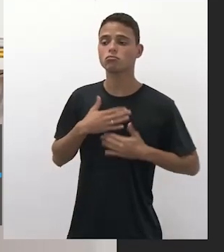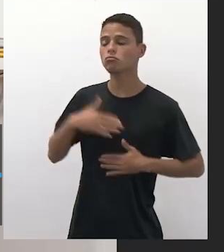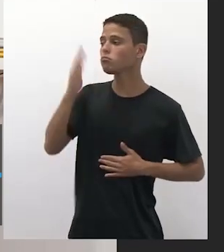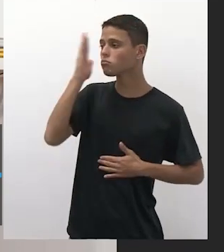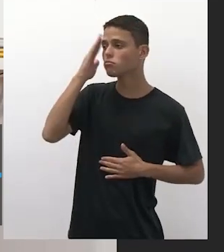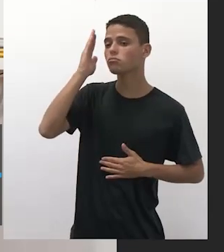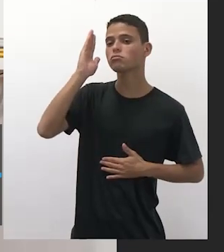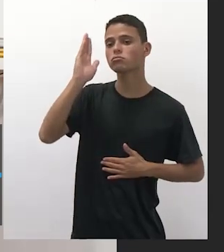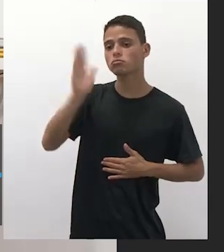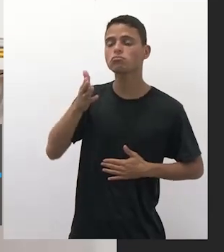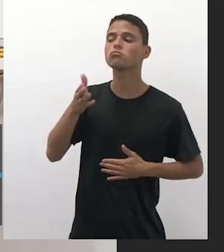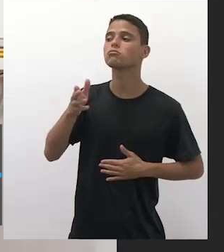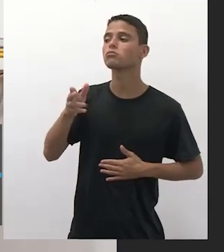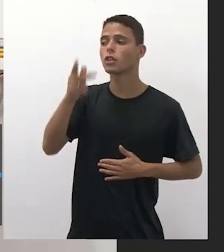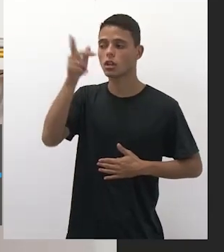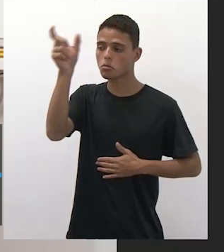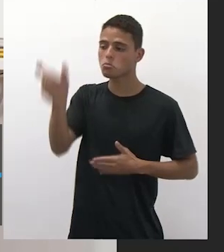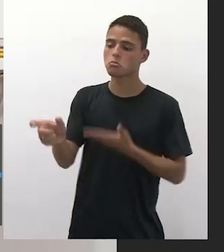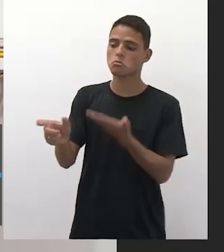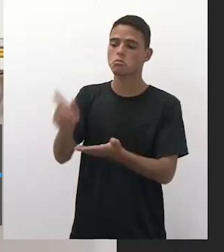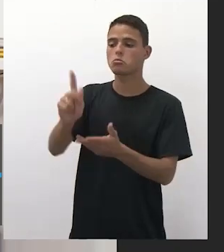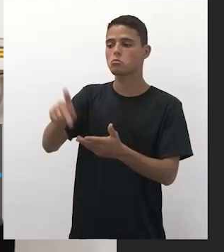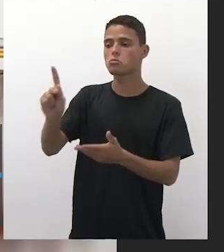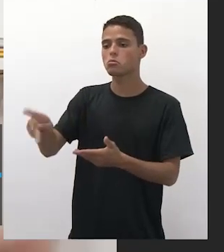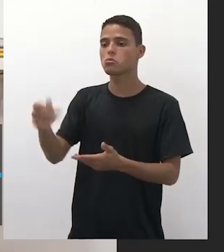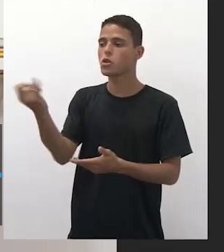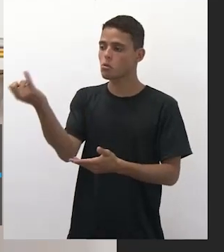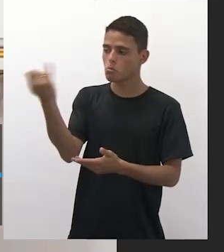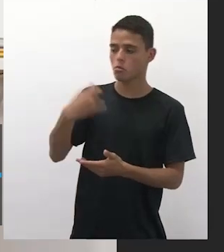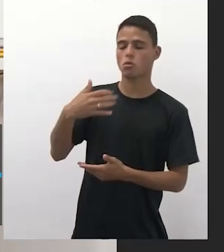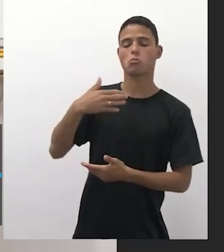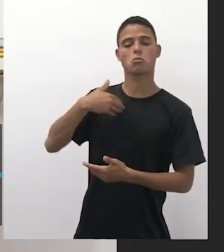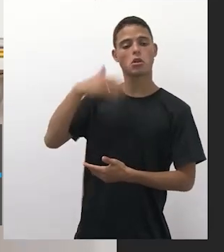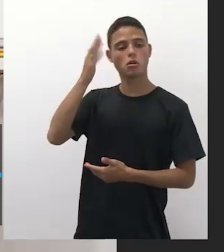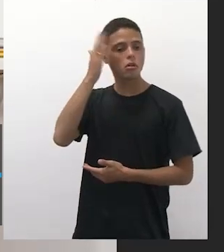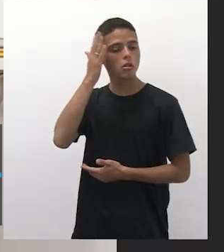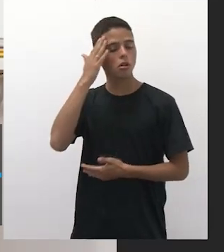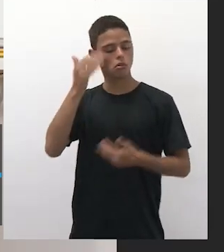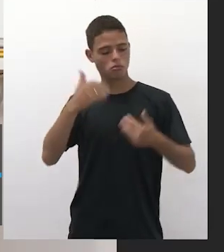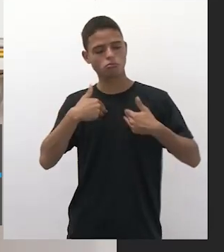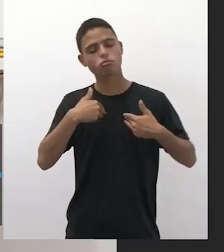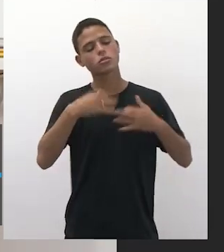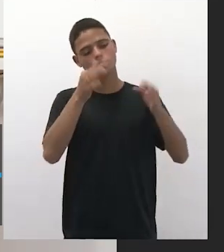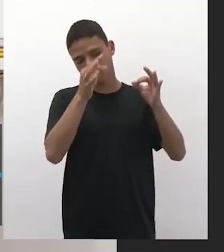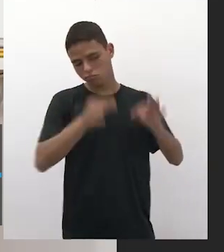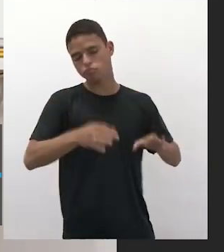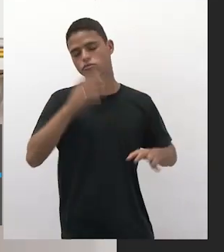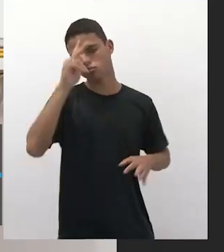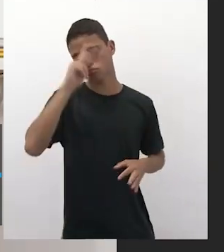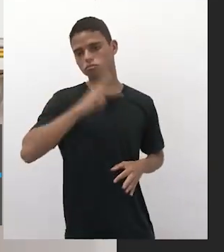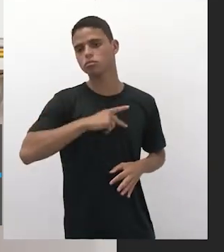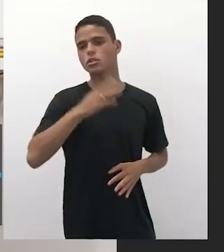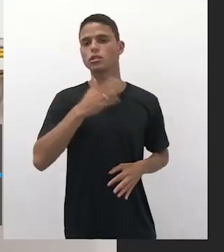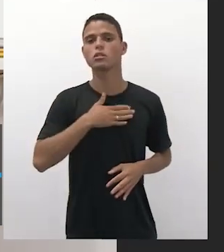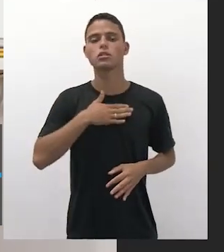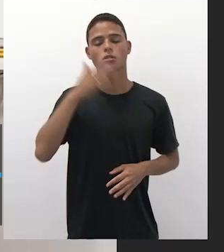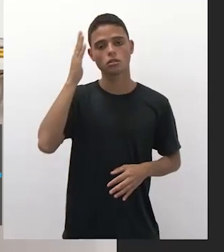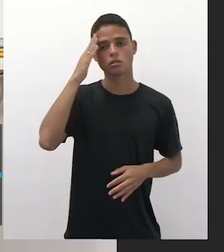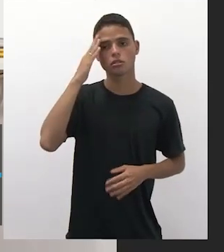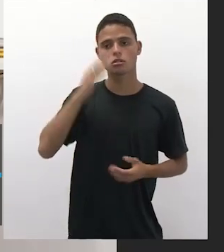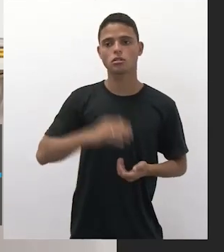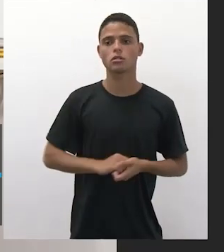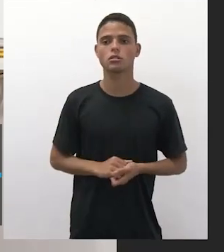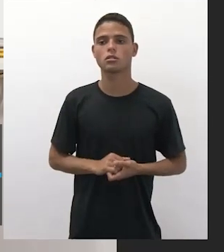a professora falou que eu sei, que eu ia ser aprovada porque eu sabia, né? Fiquei tranquila. Quando